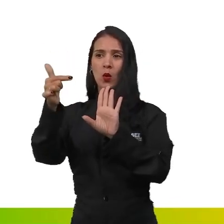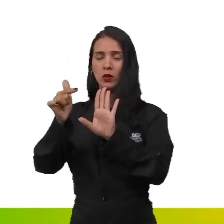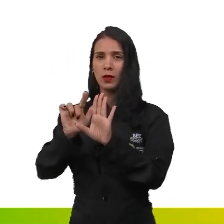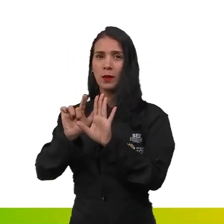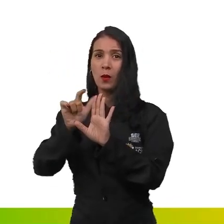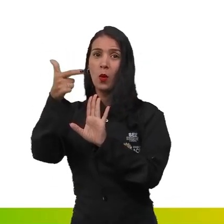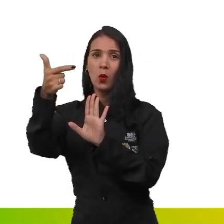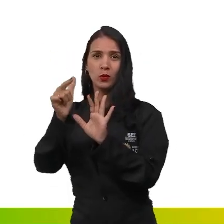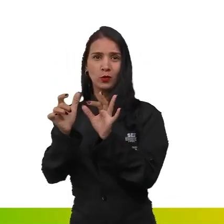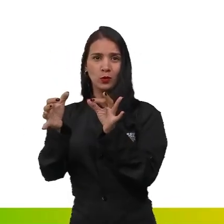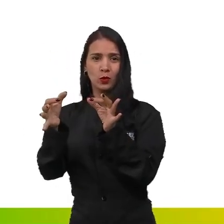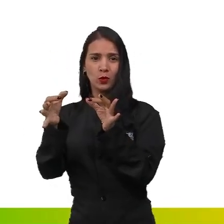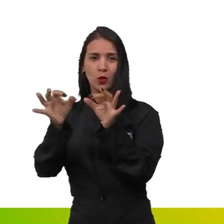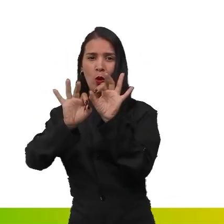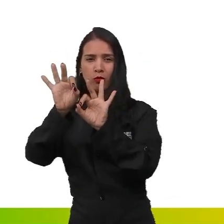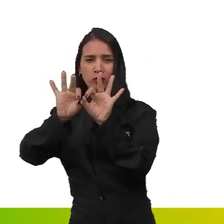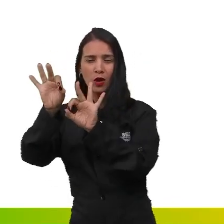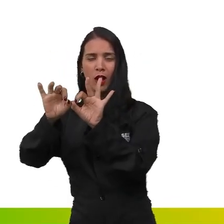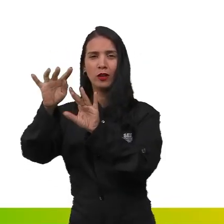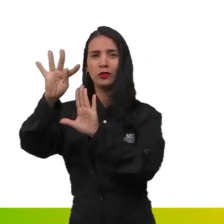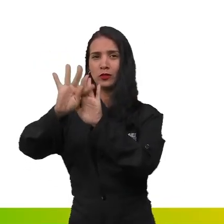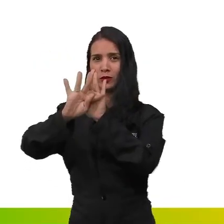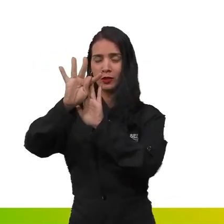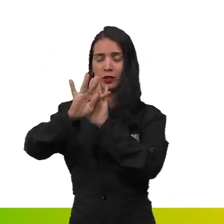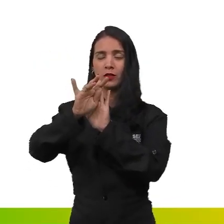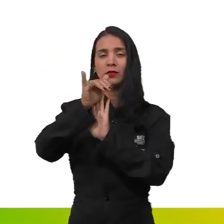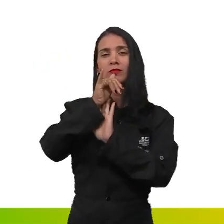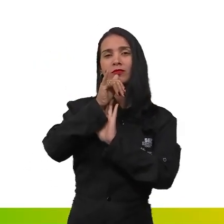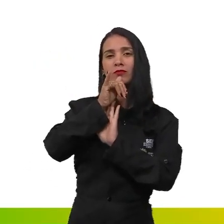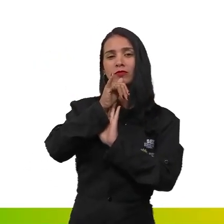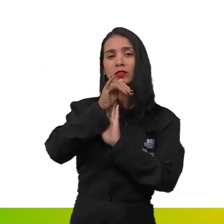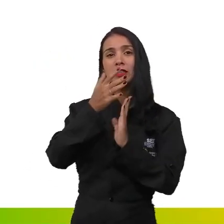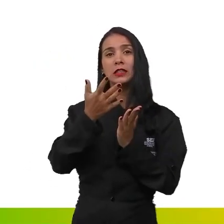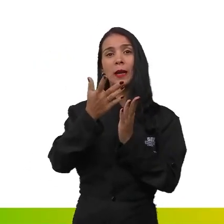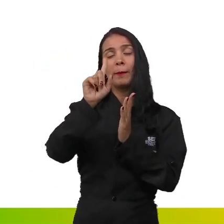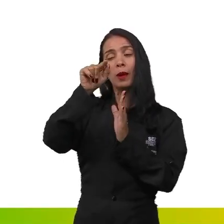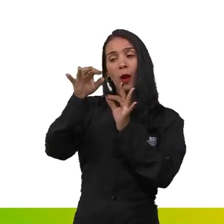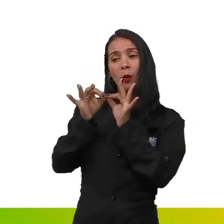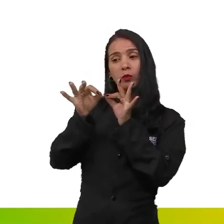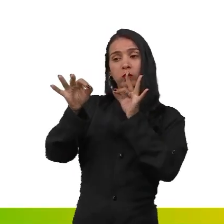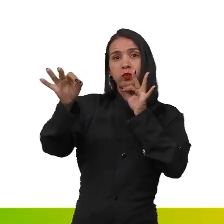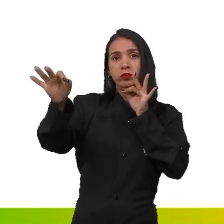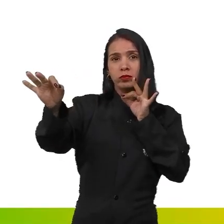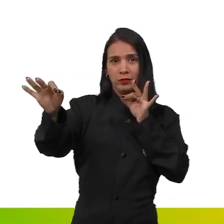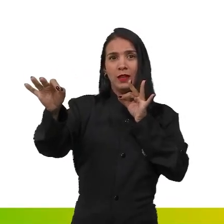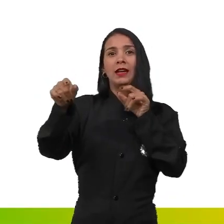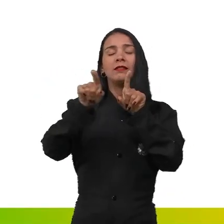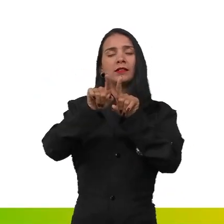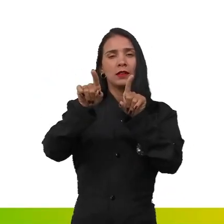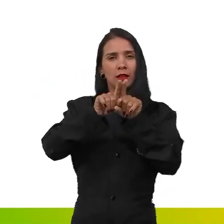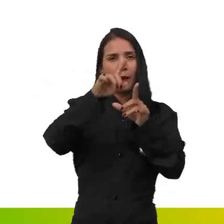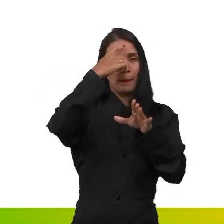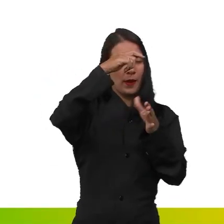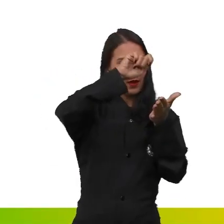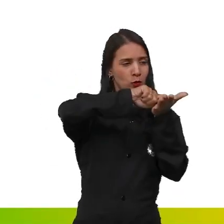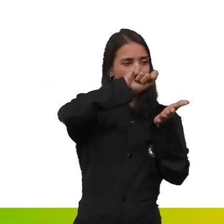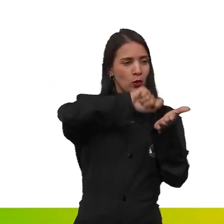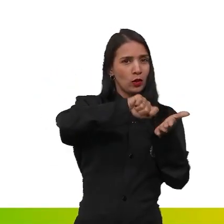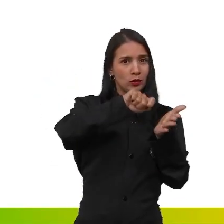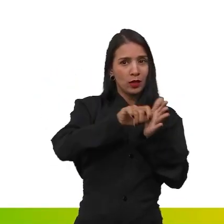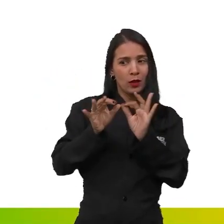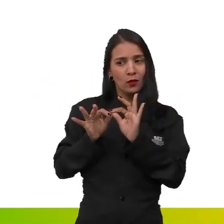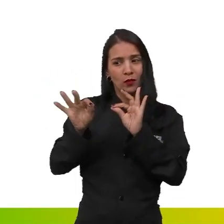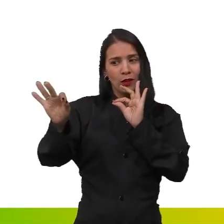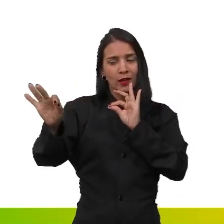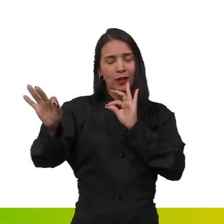o conteúdo, tá? Então essa construção, ela vai distanciar o autor da